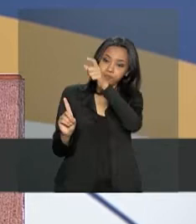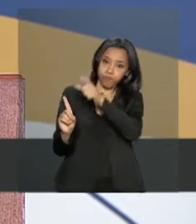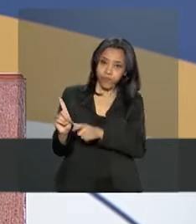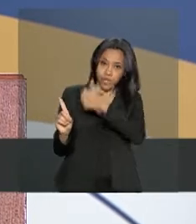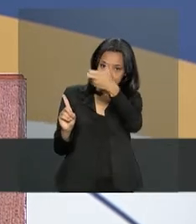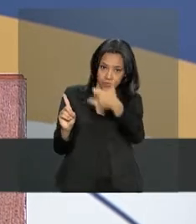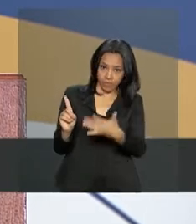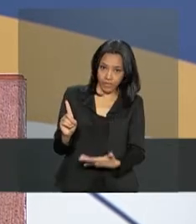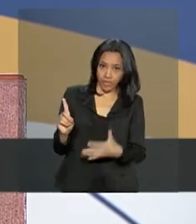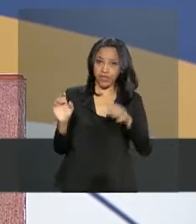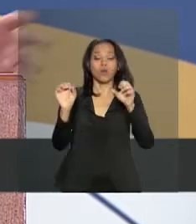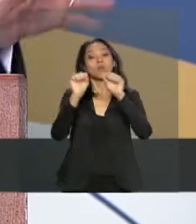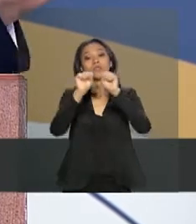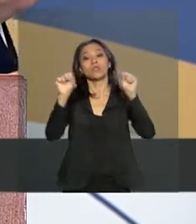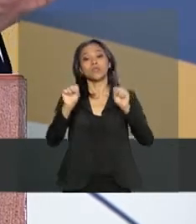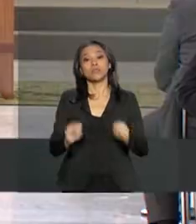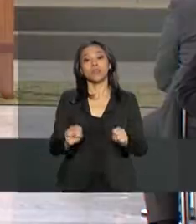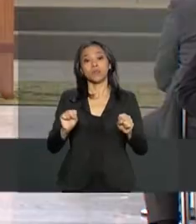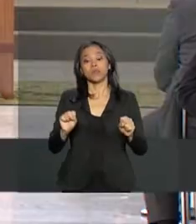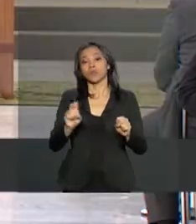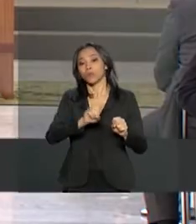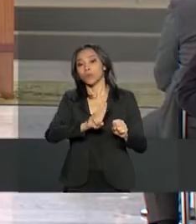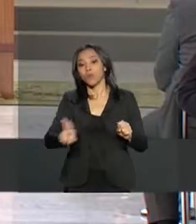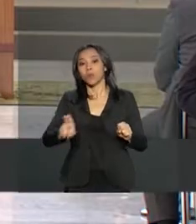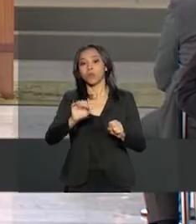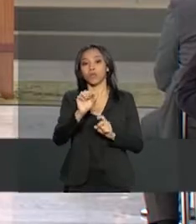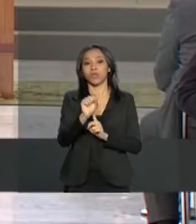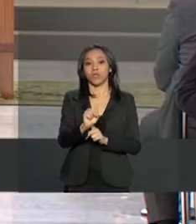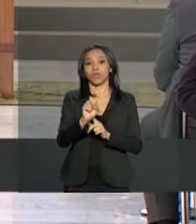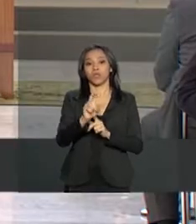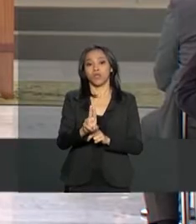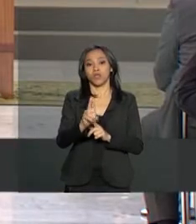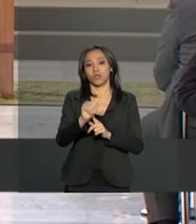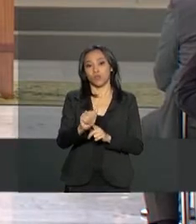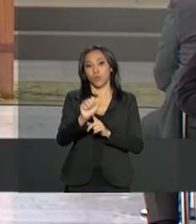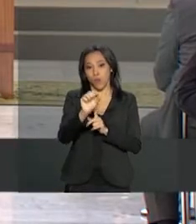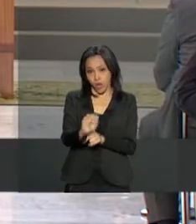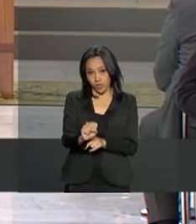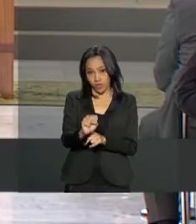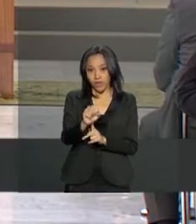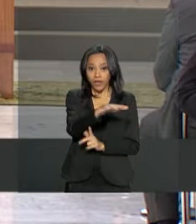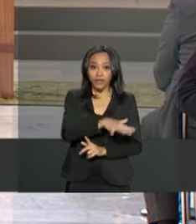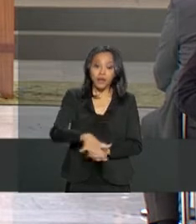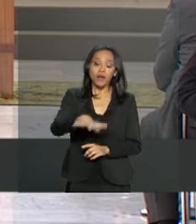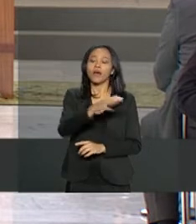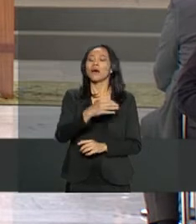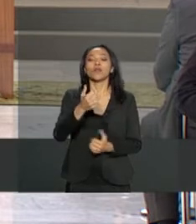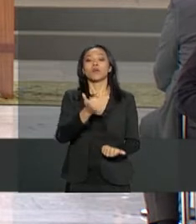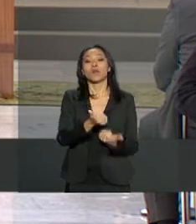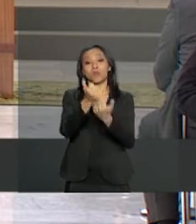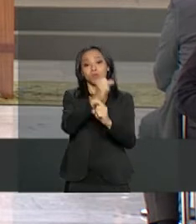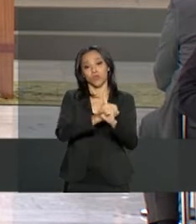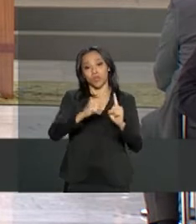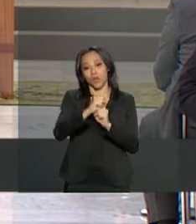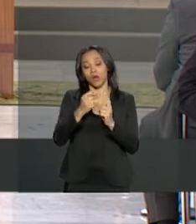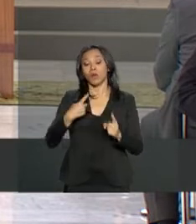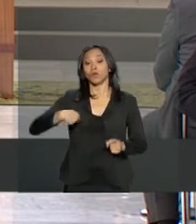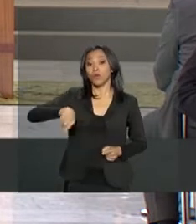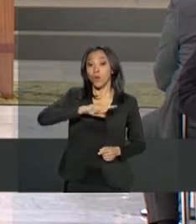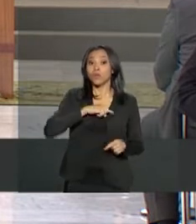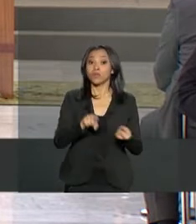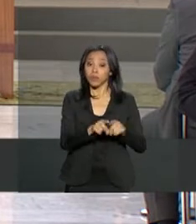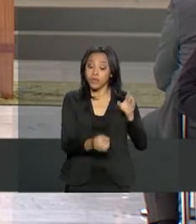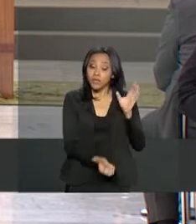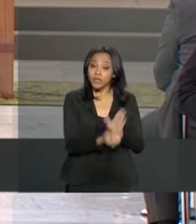suas nu o sistema único de assistência social nós criamos há pouco tempo também o susp o sistema único